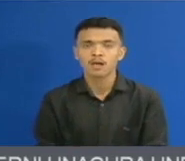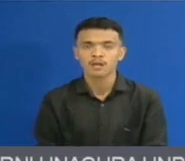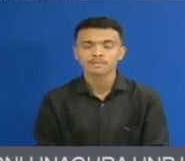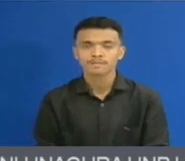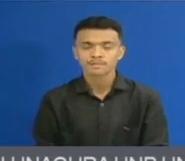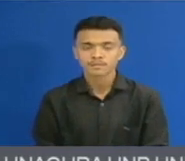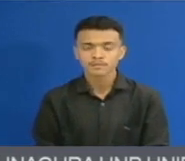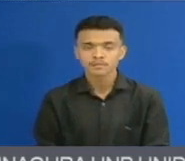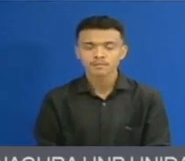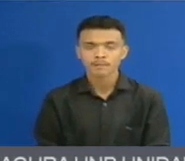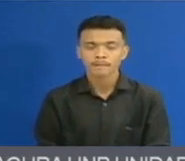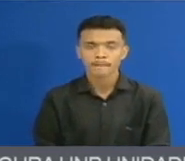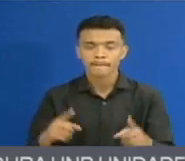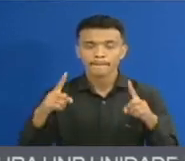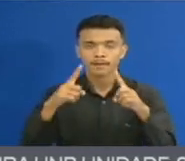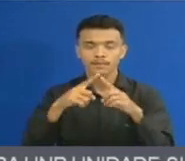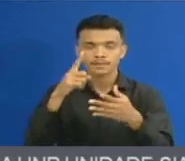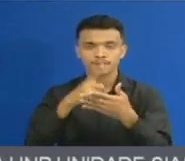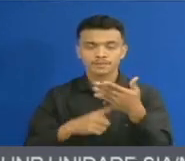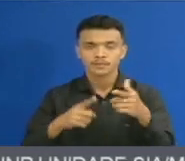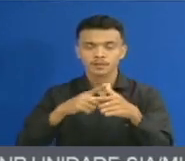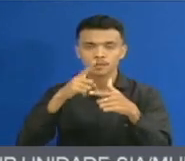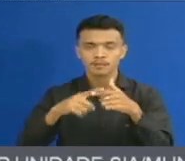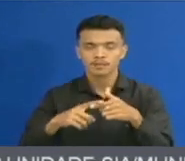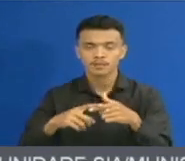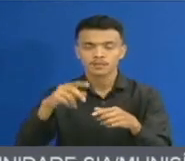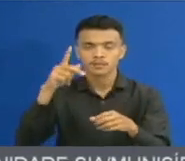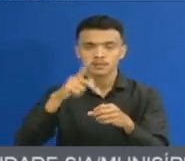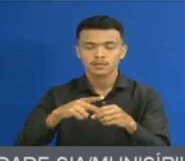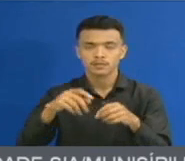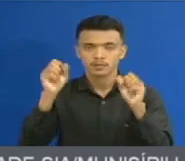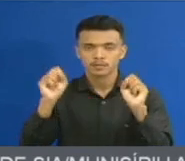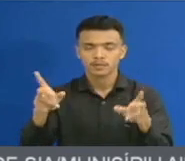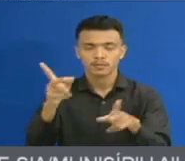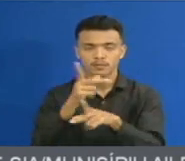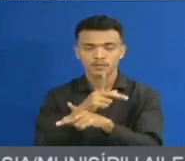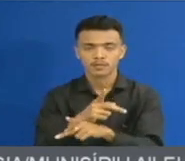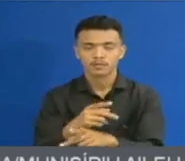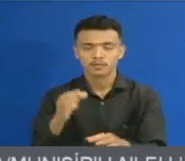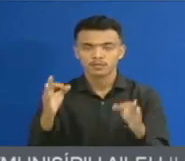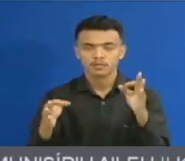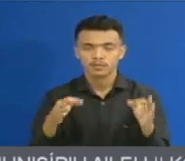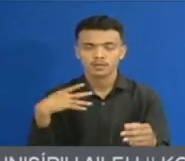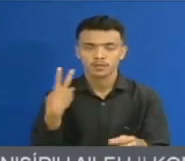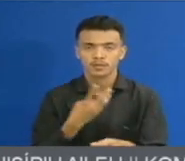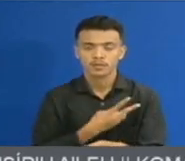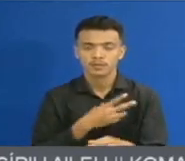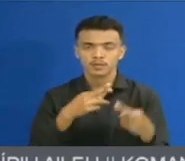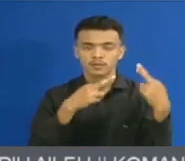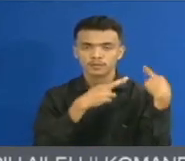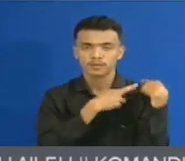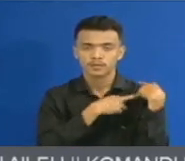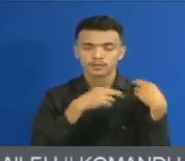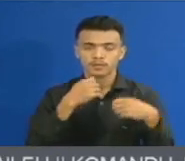orçamento atu liga ba saída ne orcida ia sira fundo petrolífero maka se zera ida ne então a minha papel é só halo